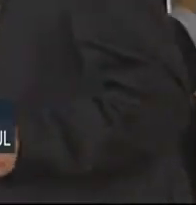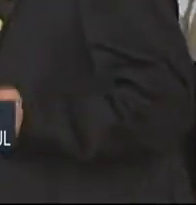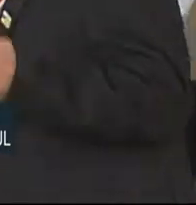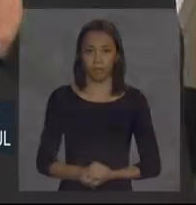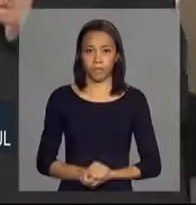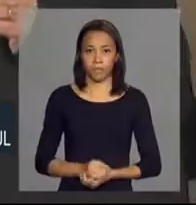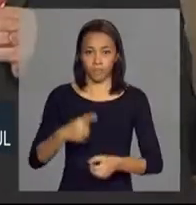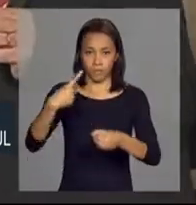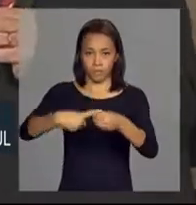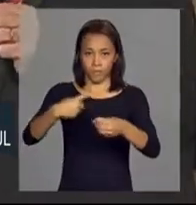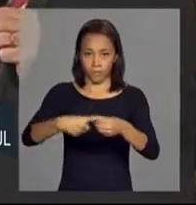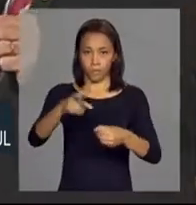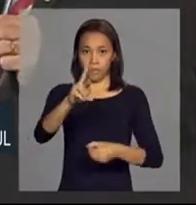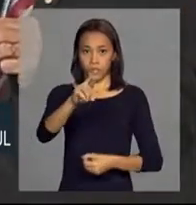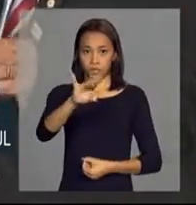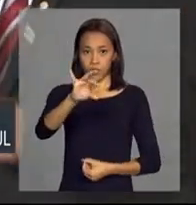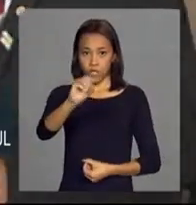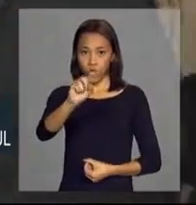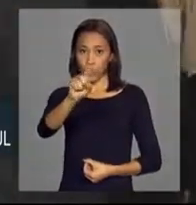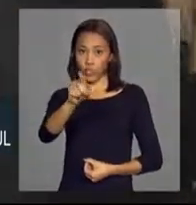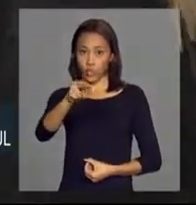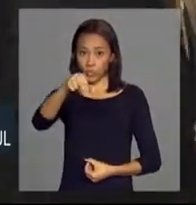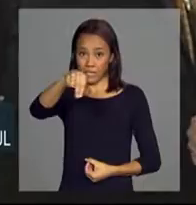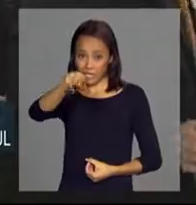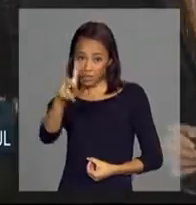Riozinho, prefeito Ayrton Trevisan da Rosa.